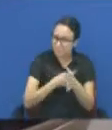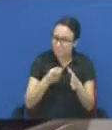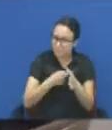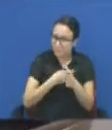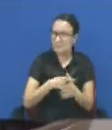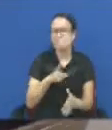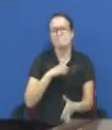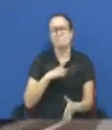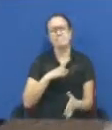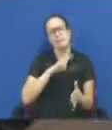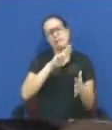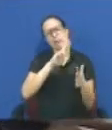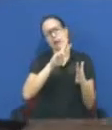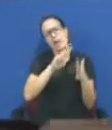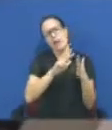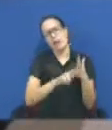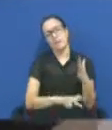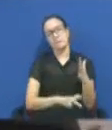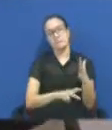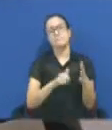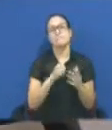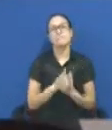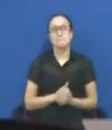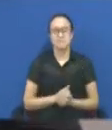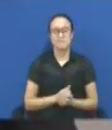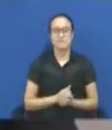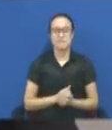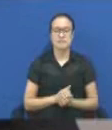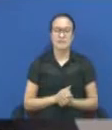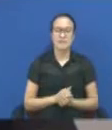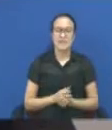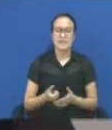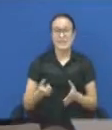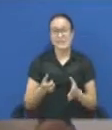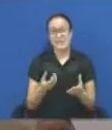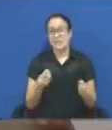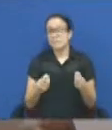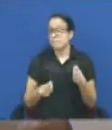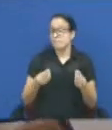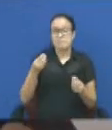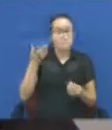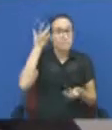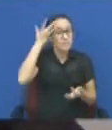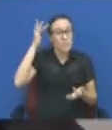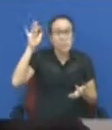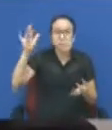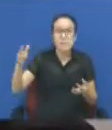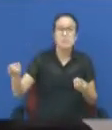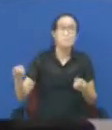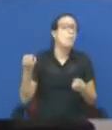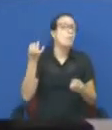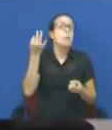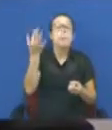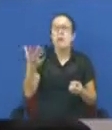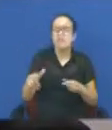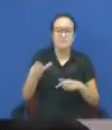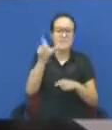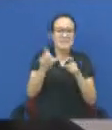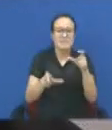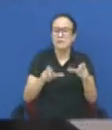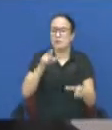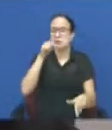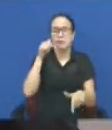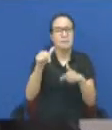acabarem vão virar precatório, Deus sabe quando é que os trabalhadores,